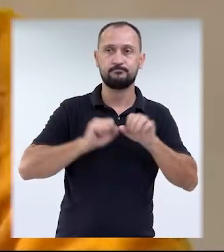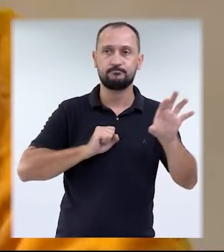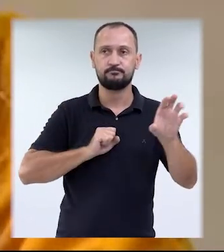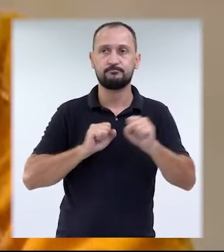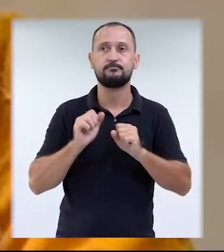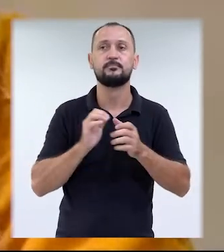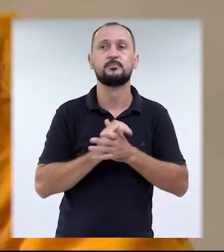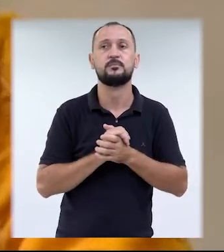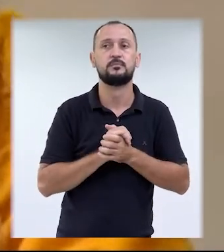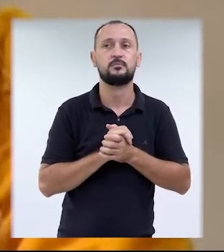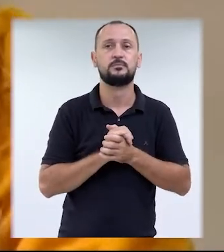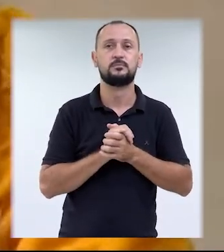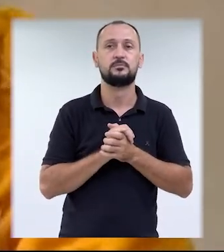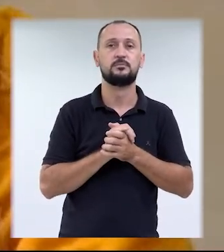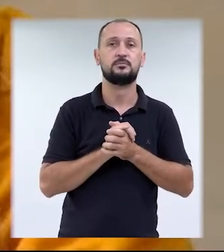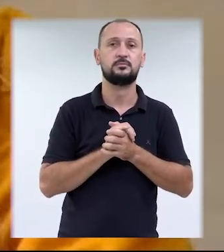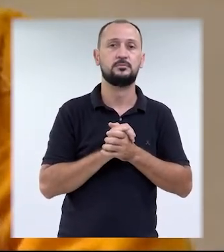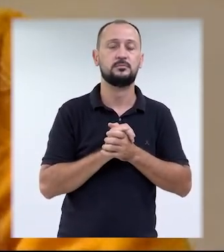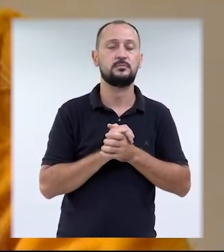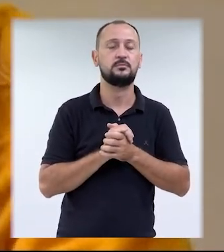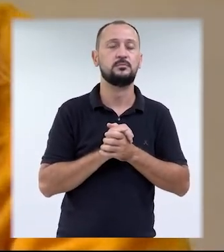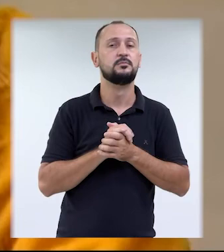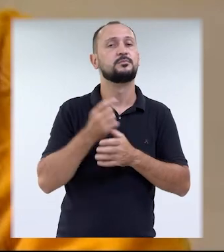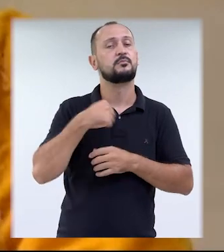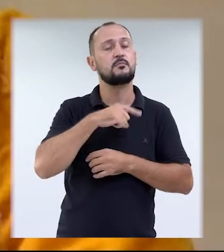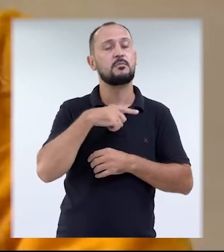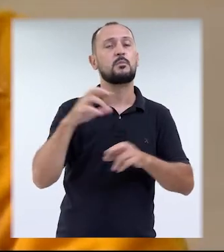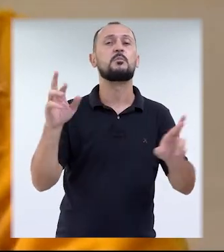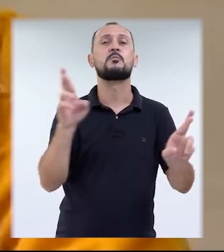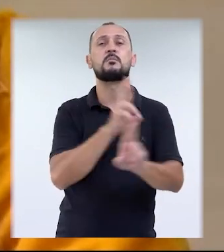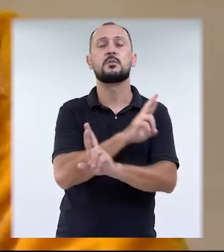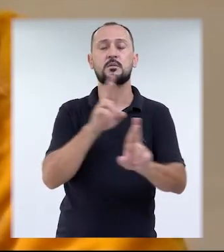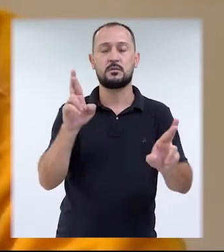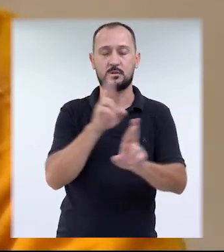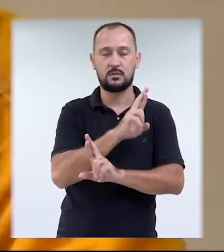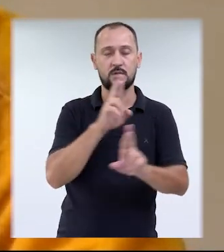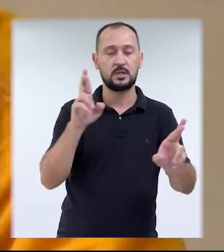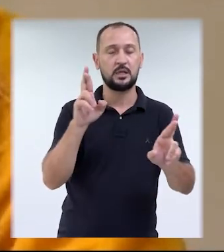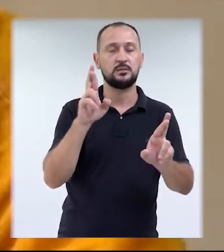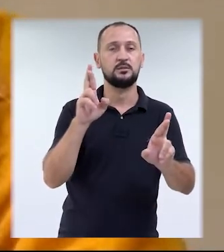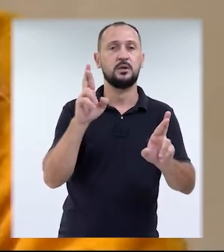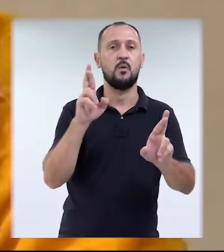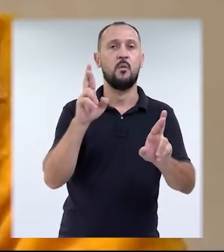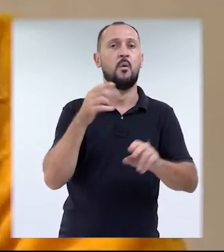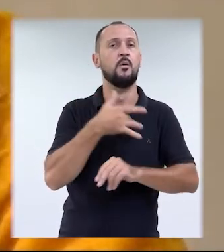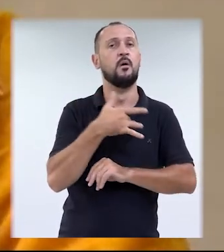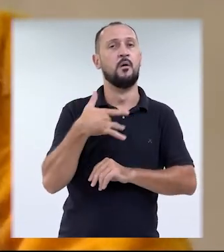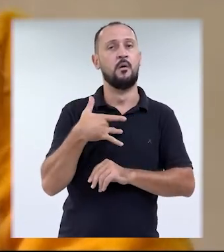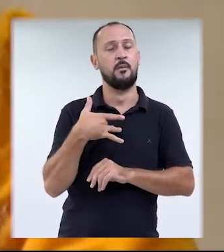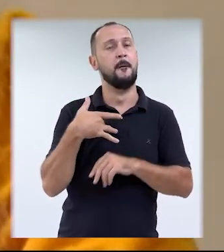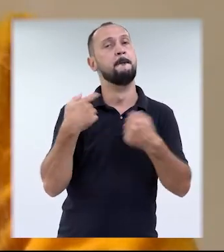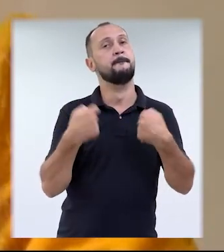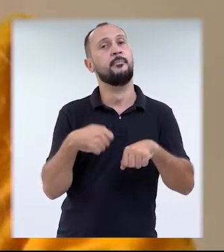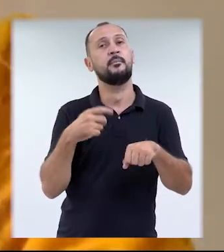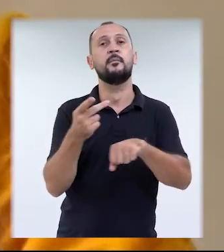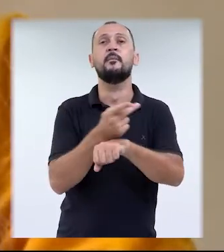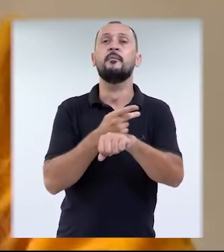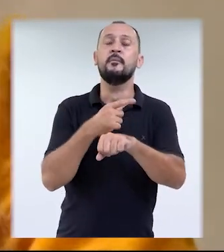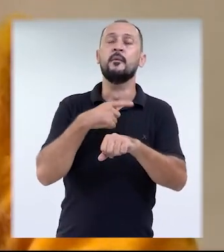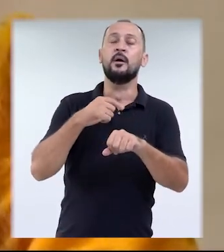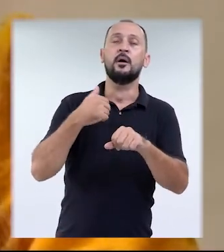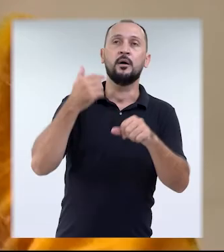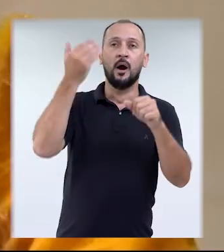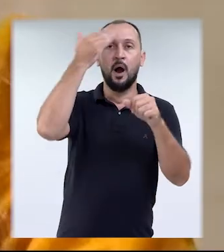que estão acontecendo. E para a gente ter uma relação saudável com isso, a gente precisa